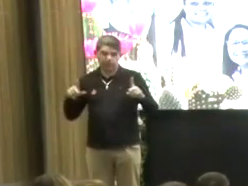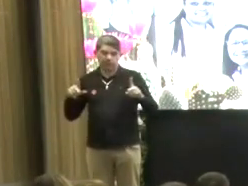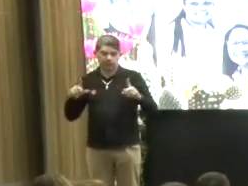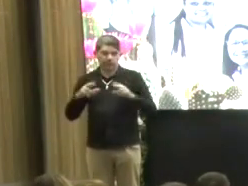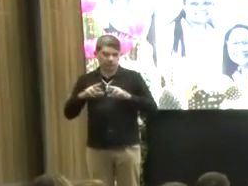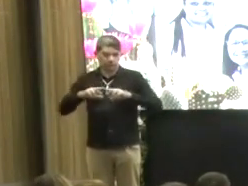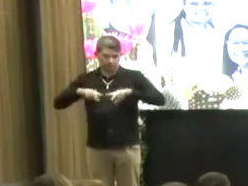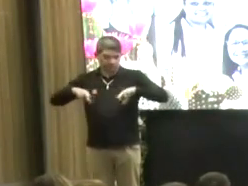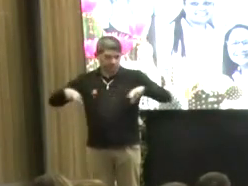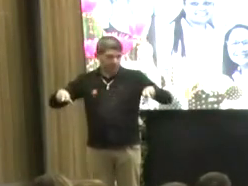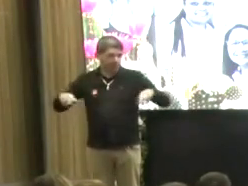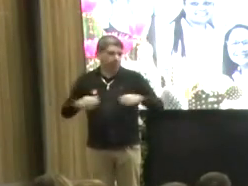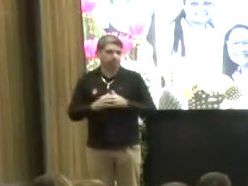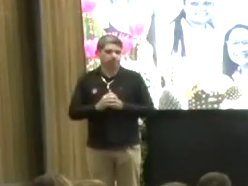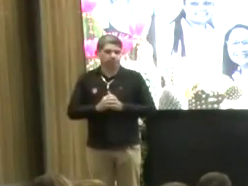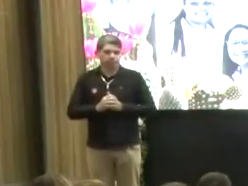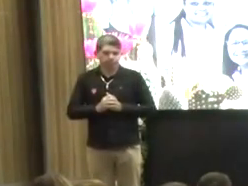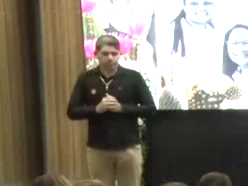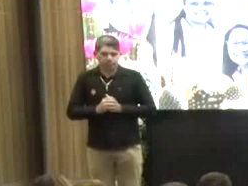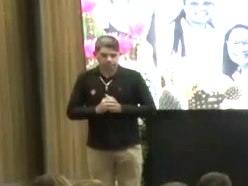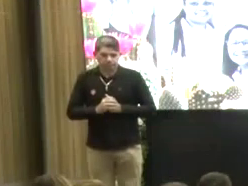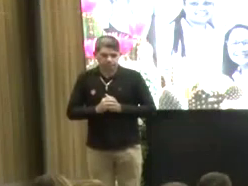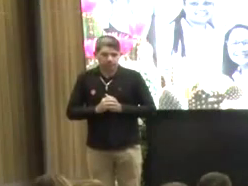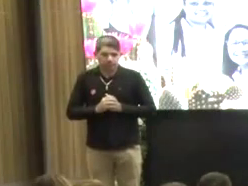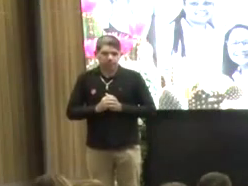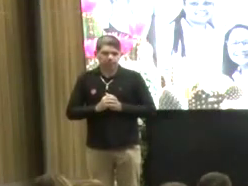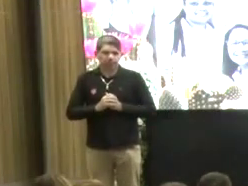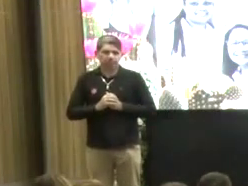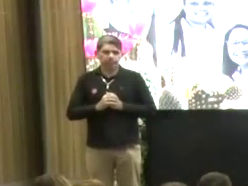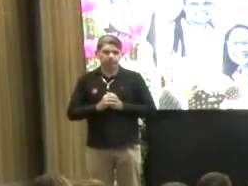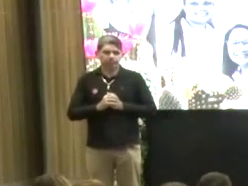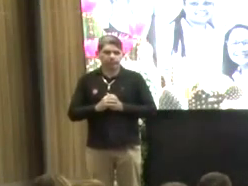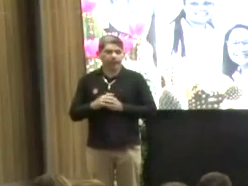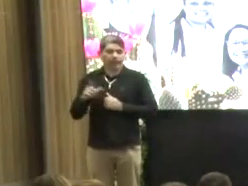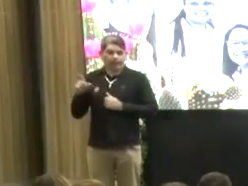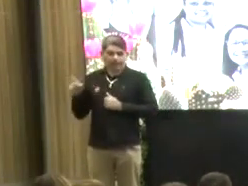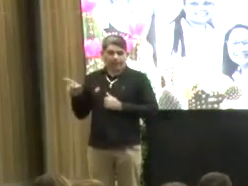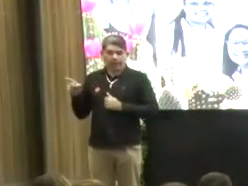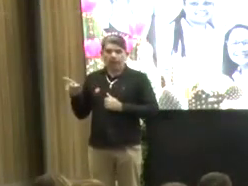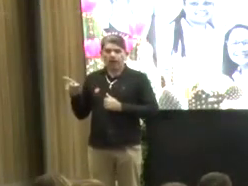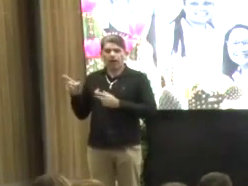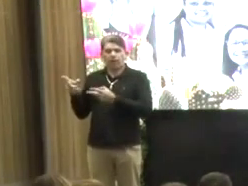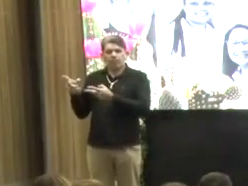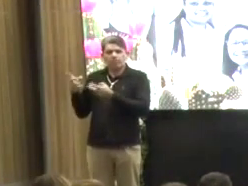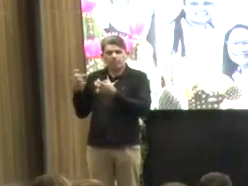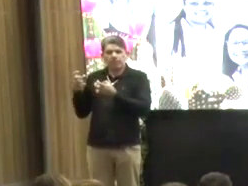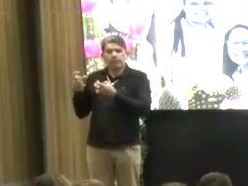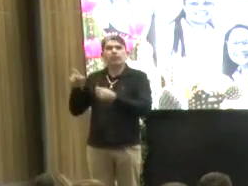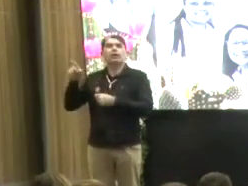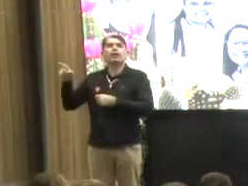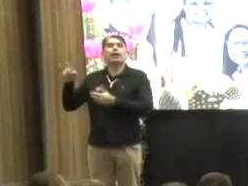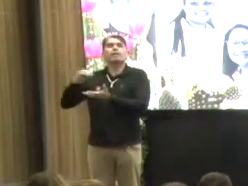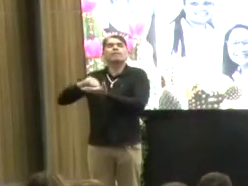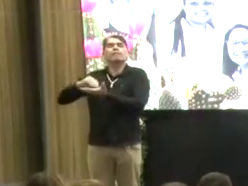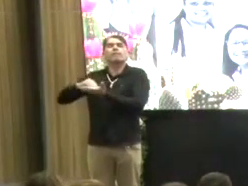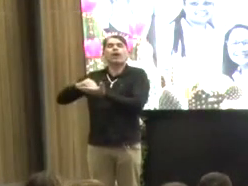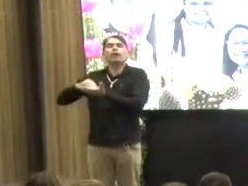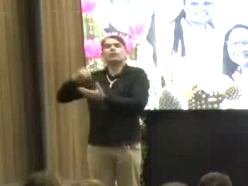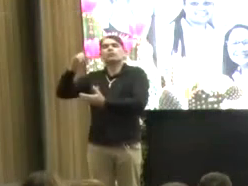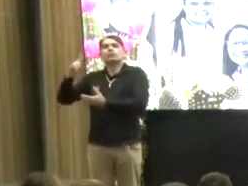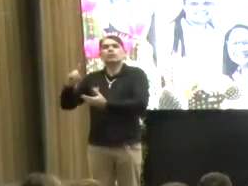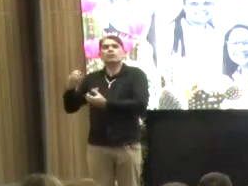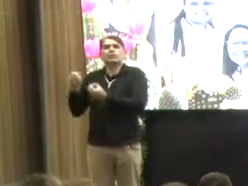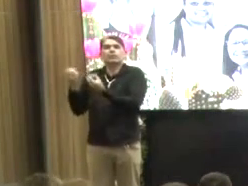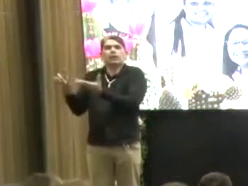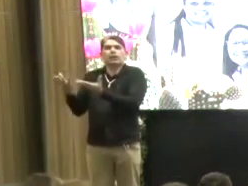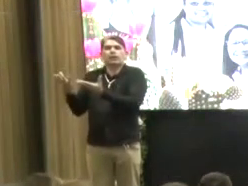a gente para por aí, nós vamos ver apenas a dinâmica da violação do direito à educação. Mas nós temos que